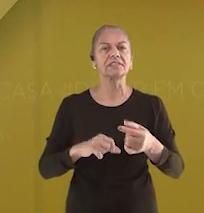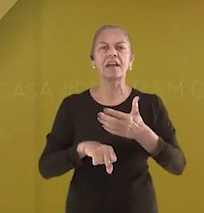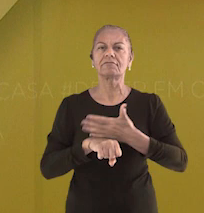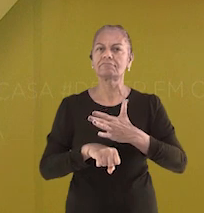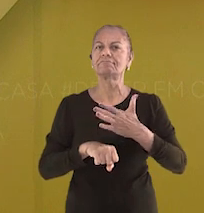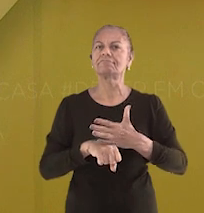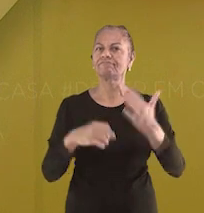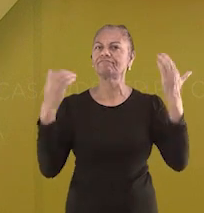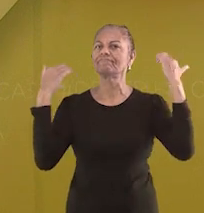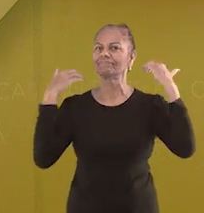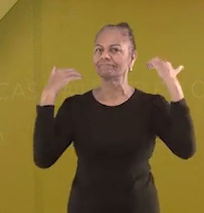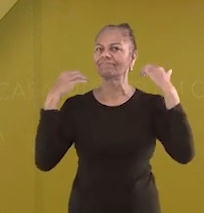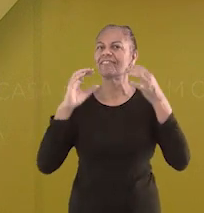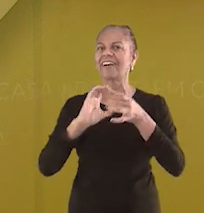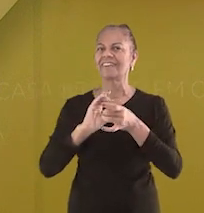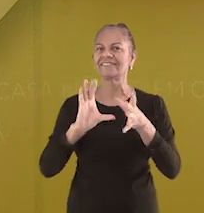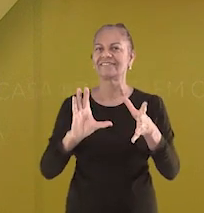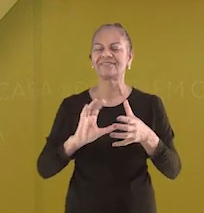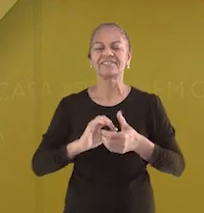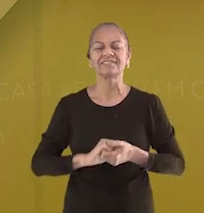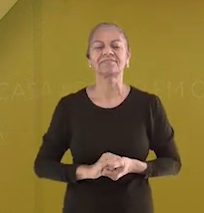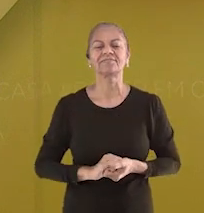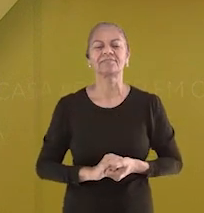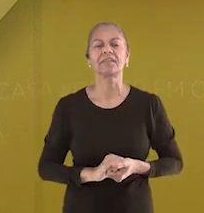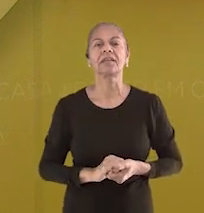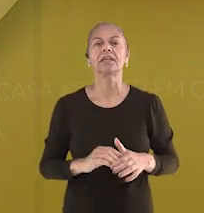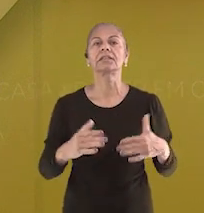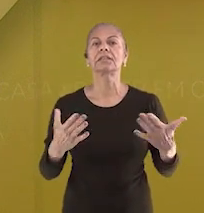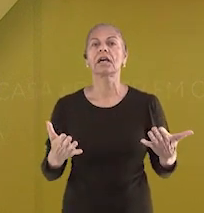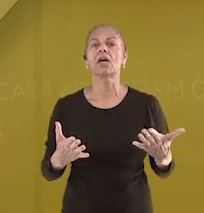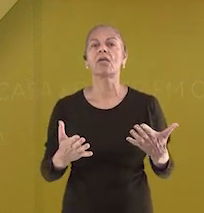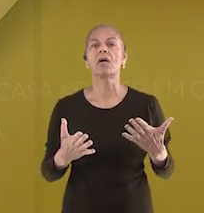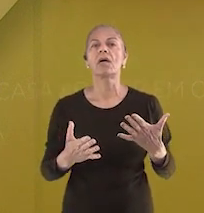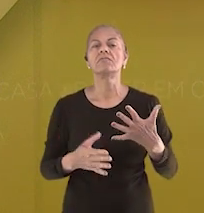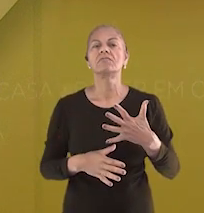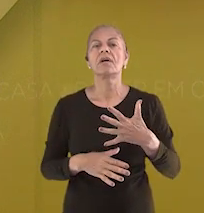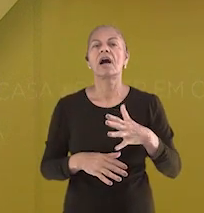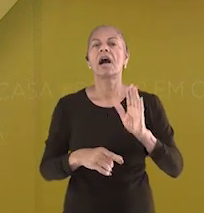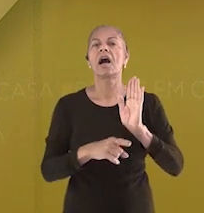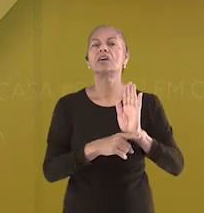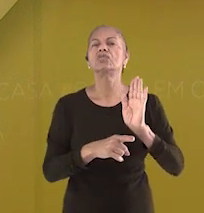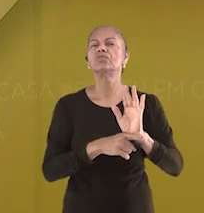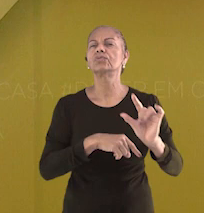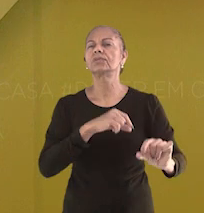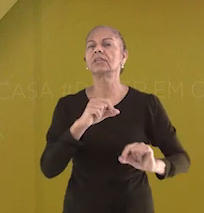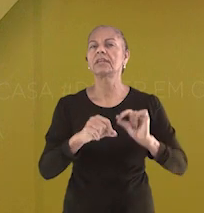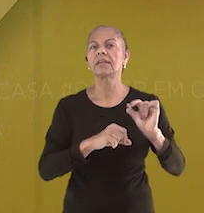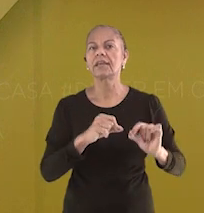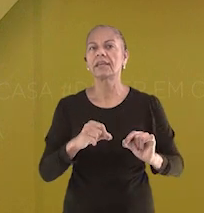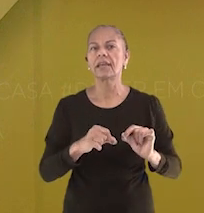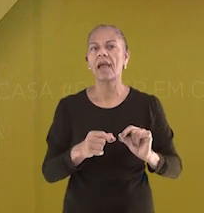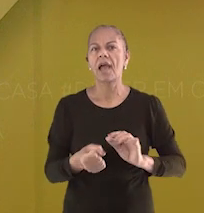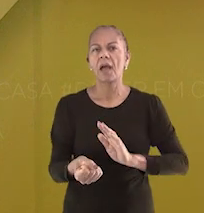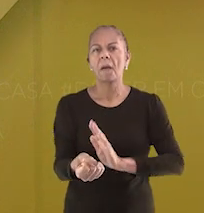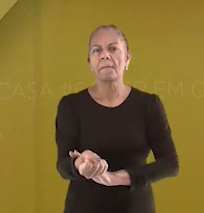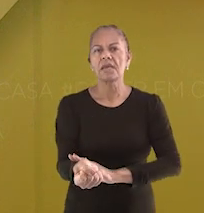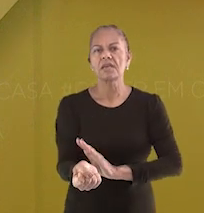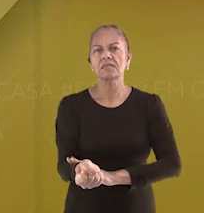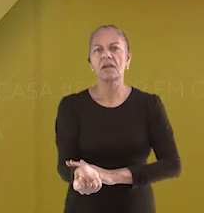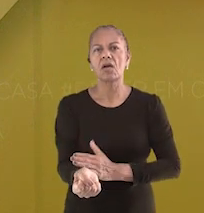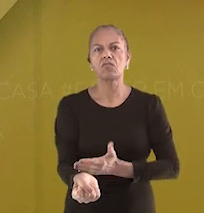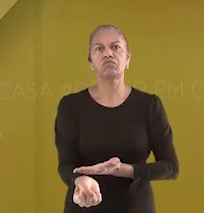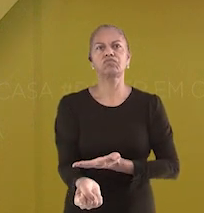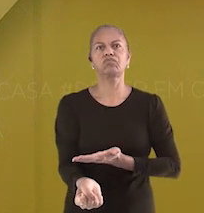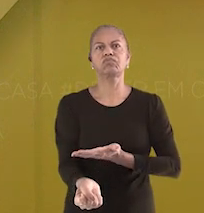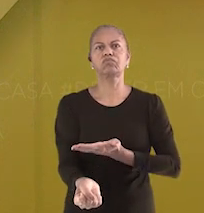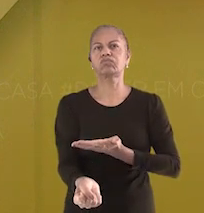primeiro benefício: diminui a pressão arterial. Isso, assim, diminui o risco de infarto